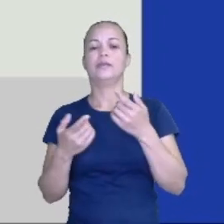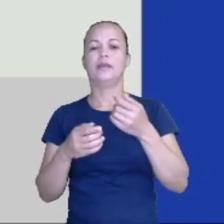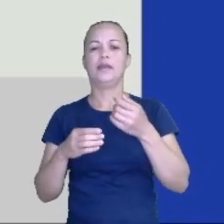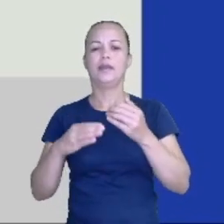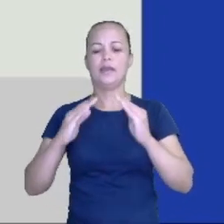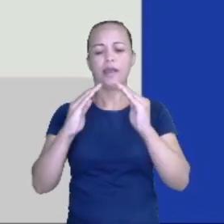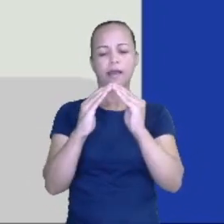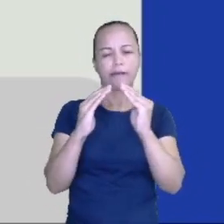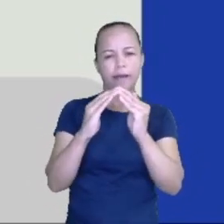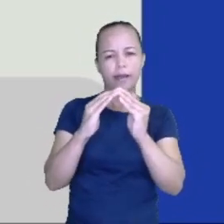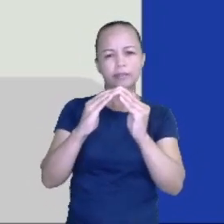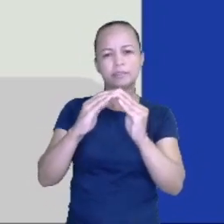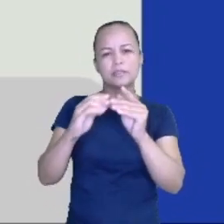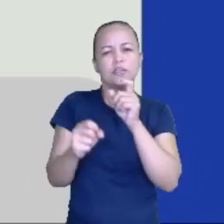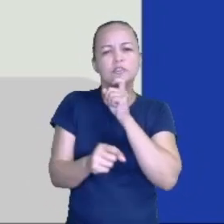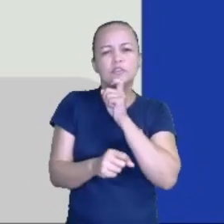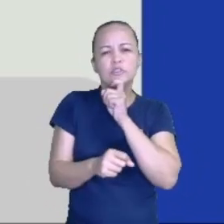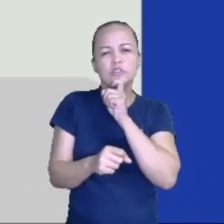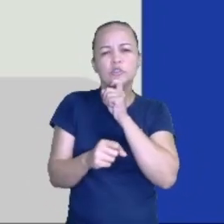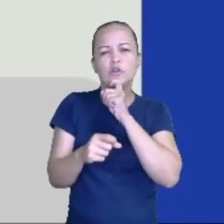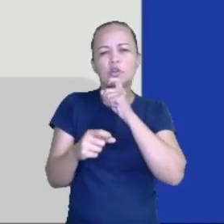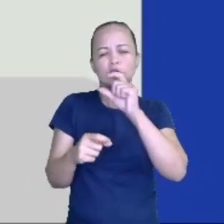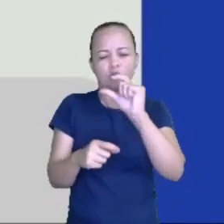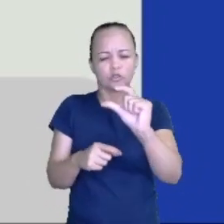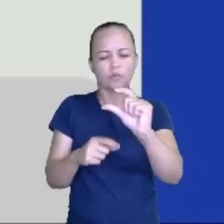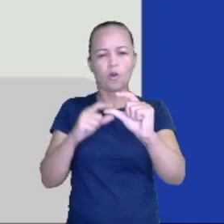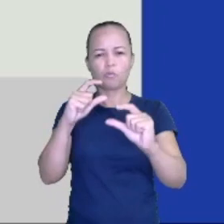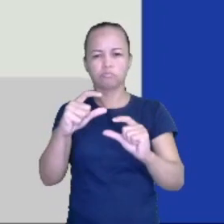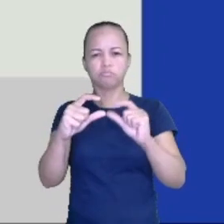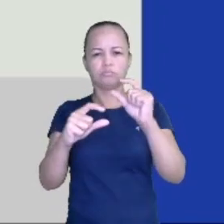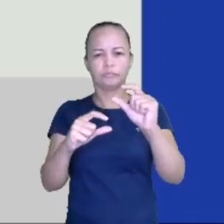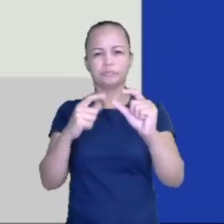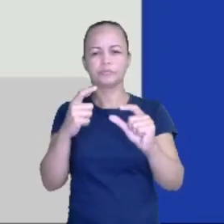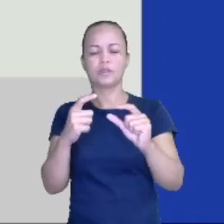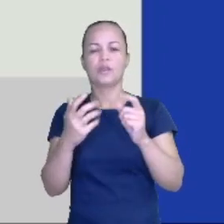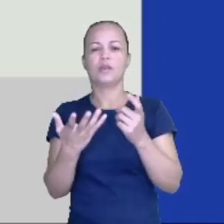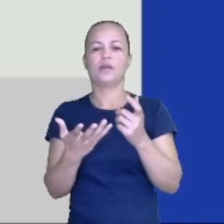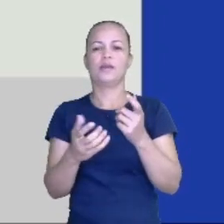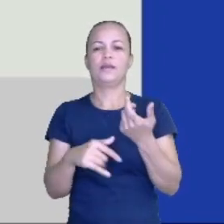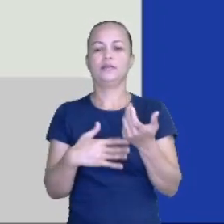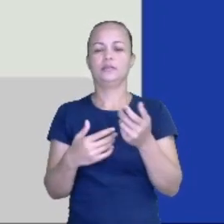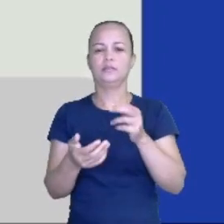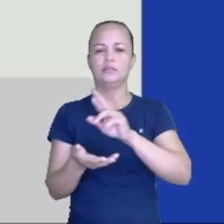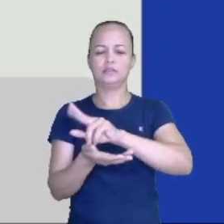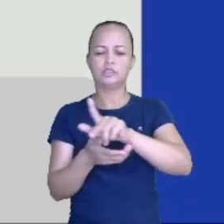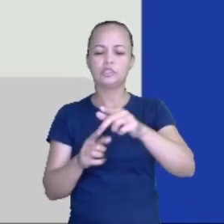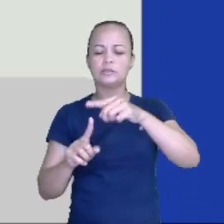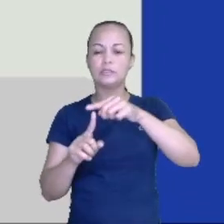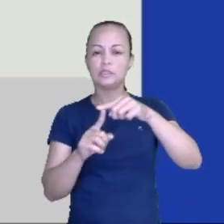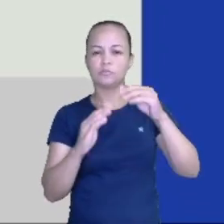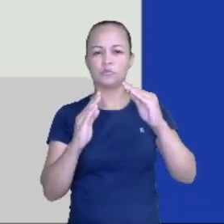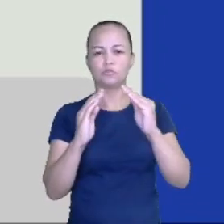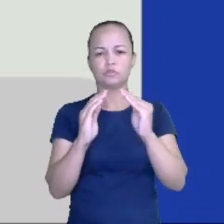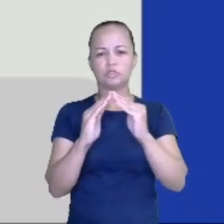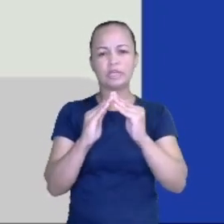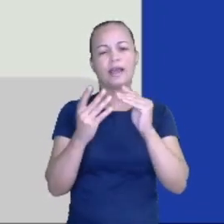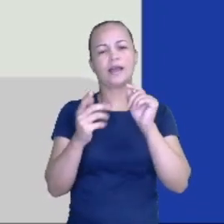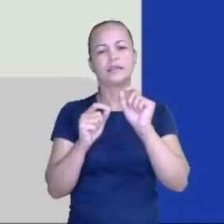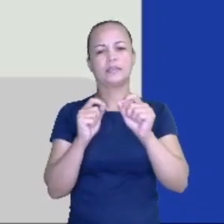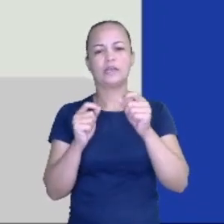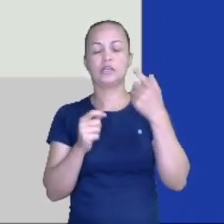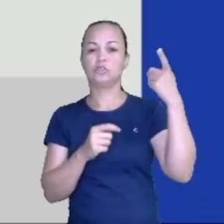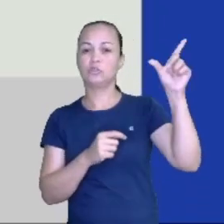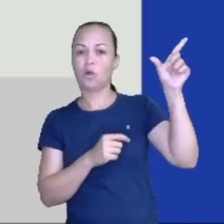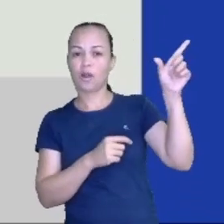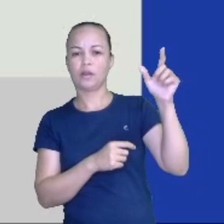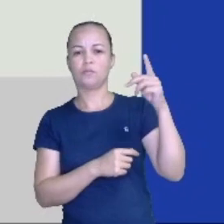de gelos, né? Tem uns blocos de gelo que esses tipos de moradiazinhas, esses tipos de casinhas, não é tão normal aqui, é só lá